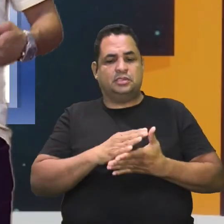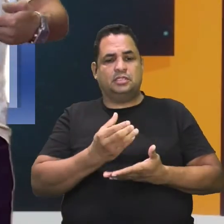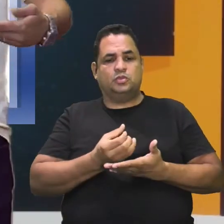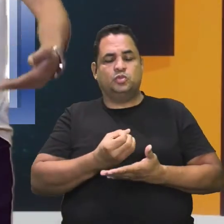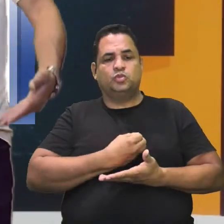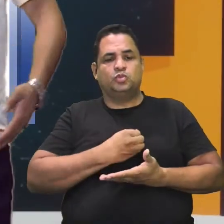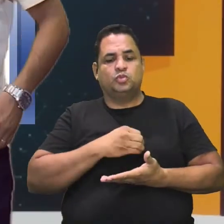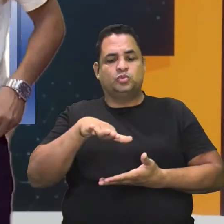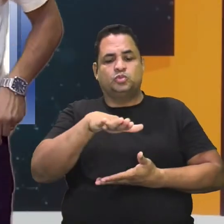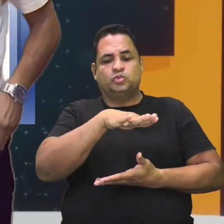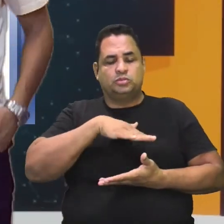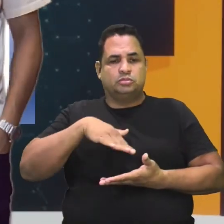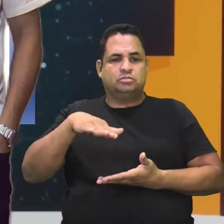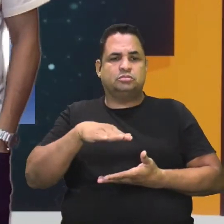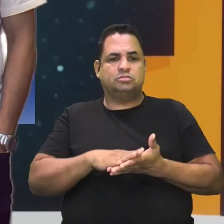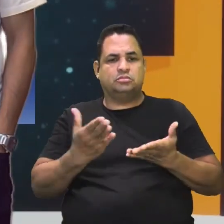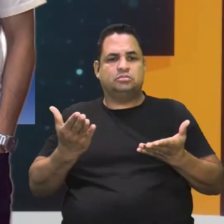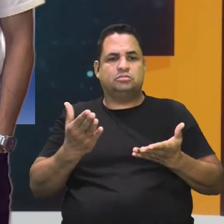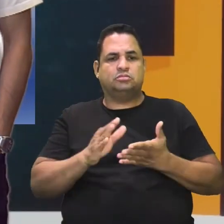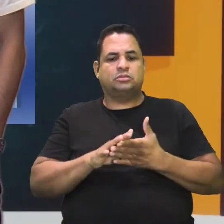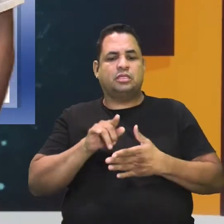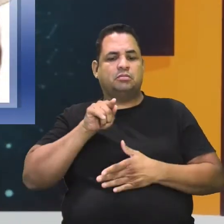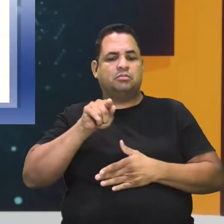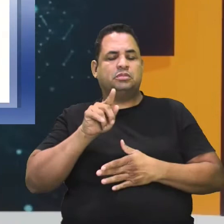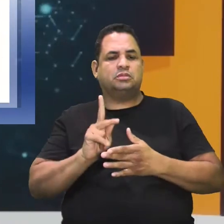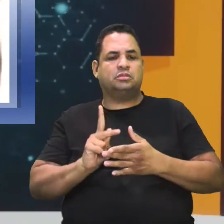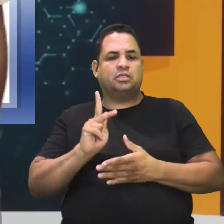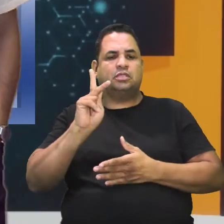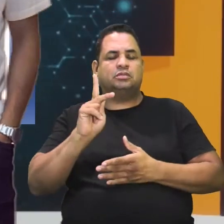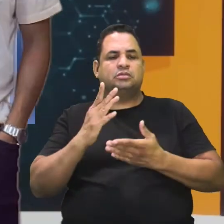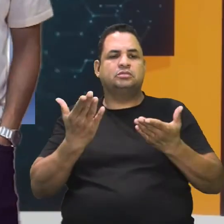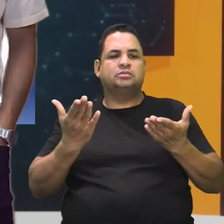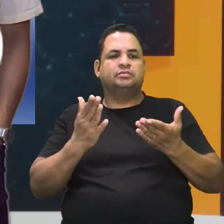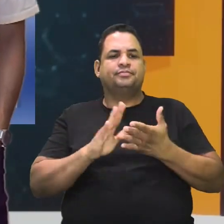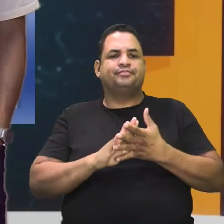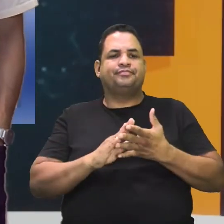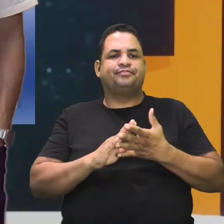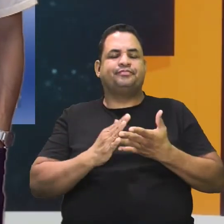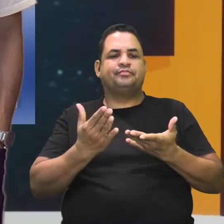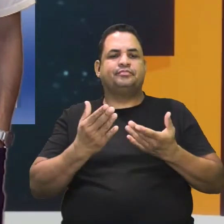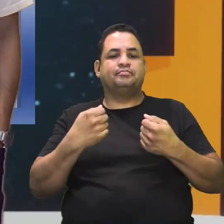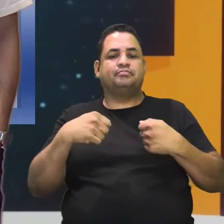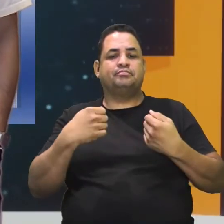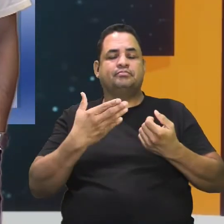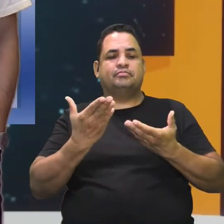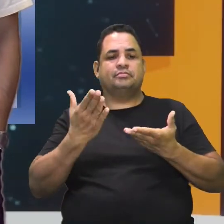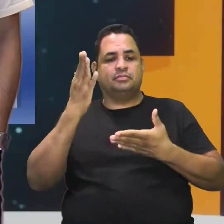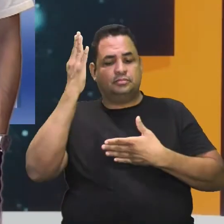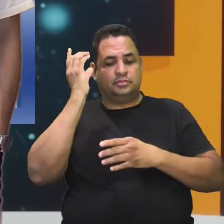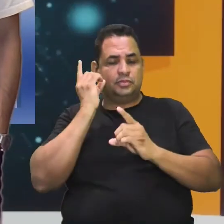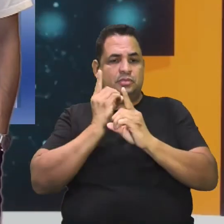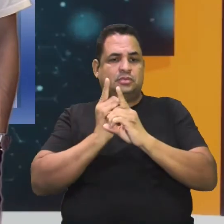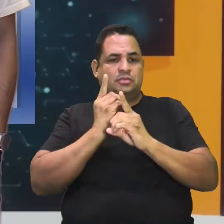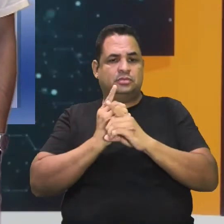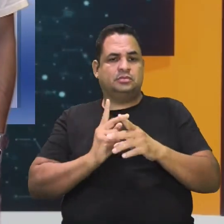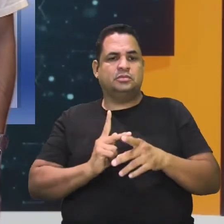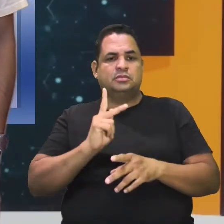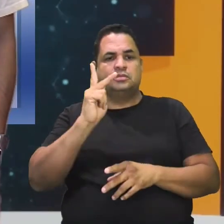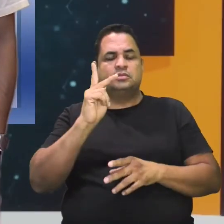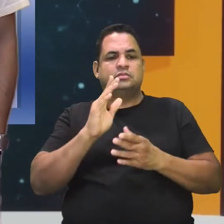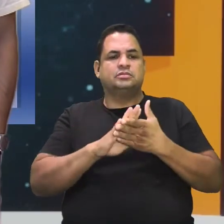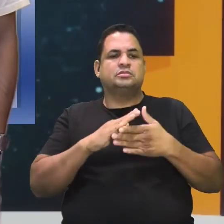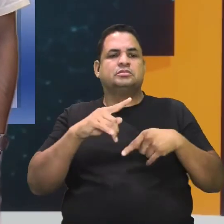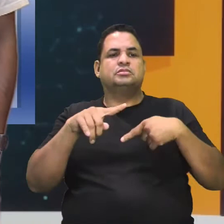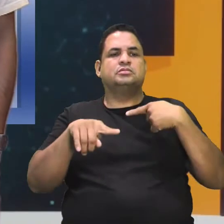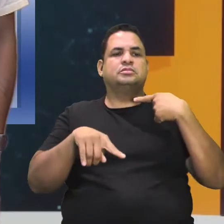o valor de uma das coordenadas do ponto, né? E essa coordenada que está faltando, a gente precisa descobrir, que é o nosso K.